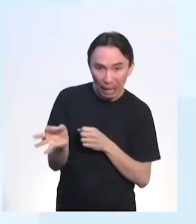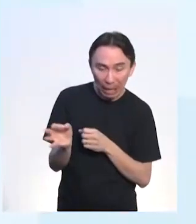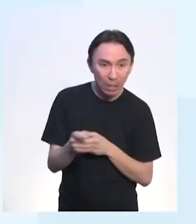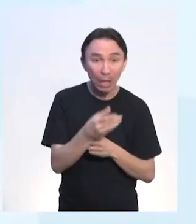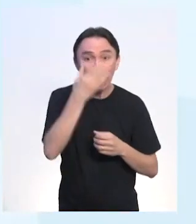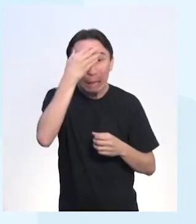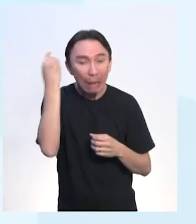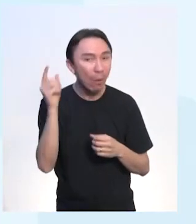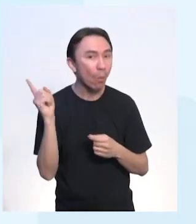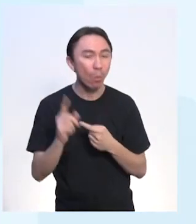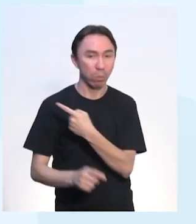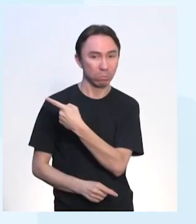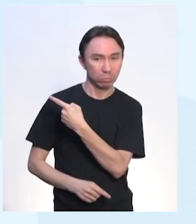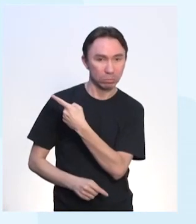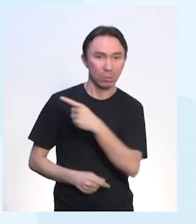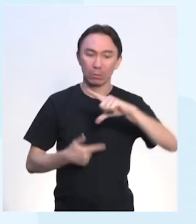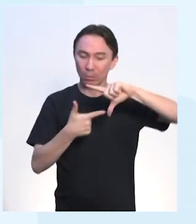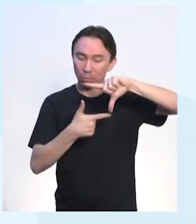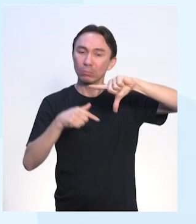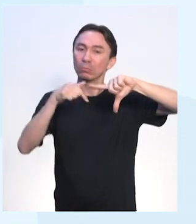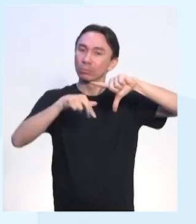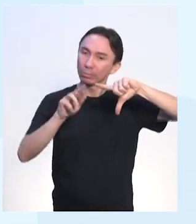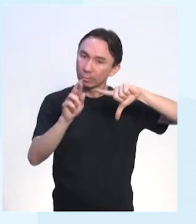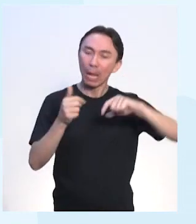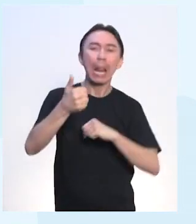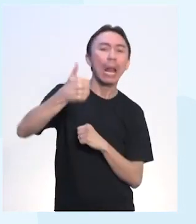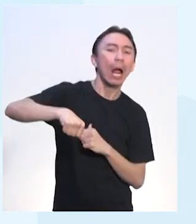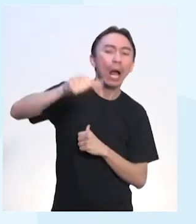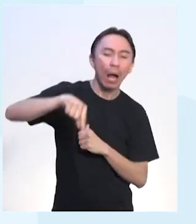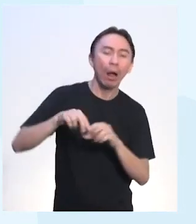nossa aula, hein? Ó, o QR Code e o link. Entre lá e dê